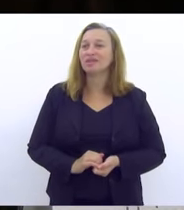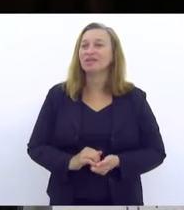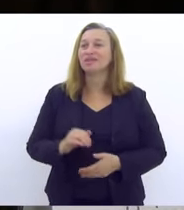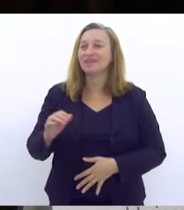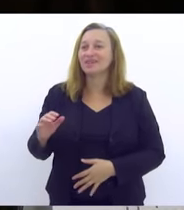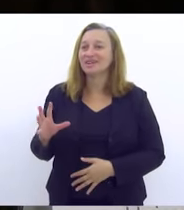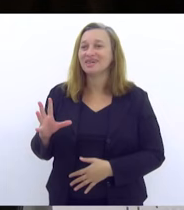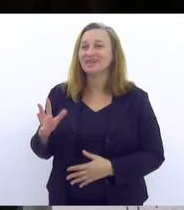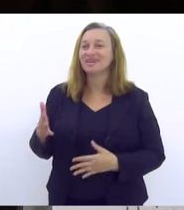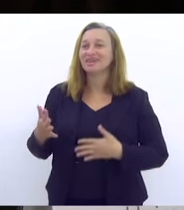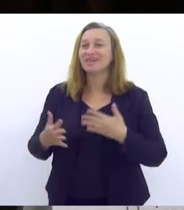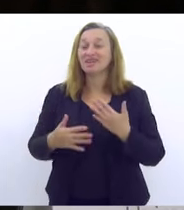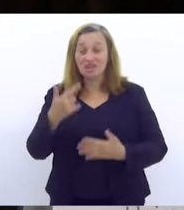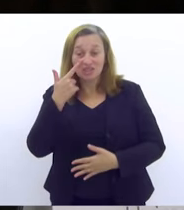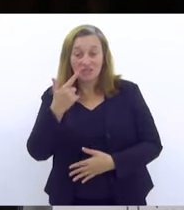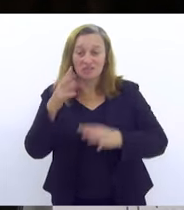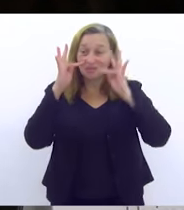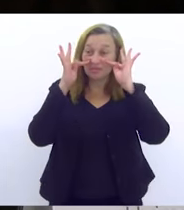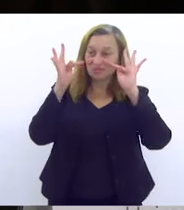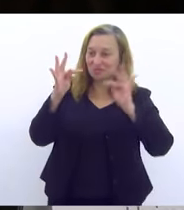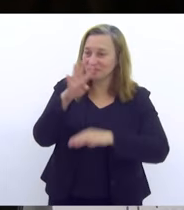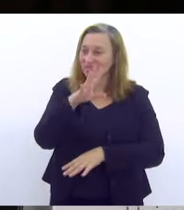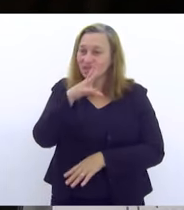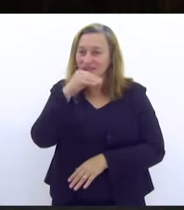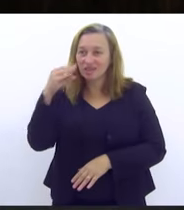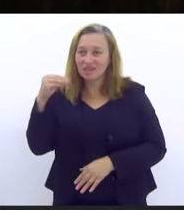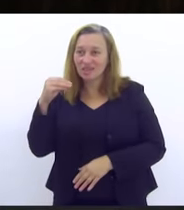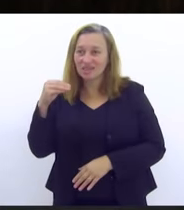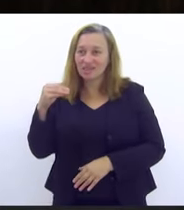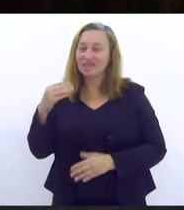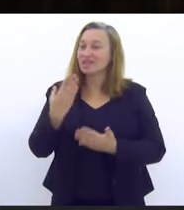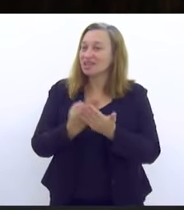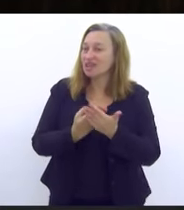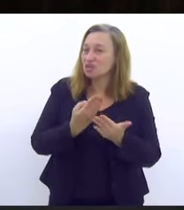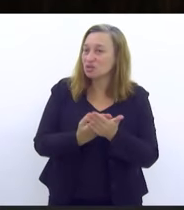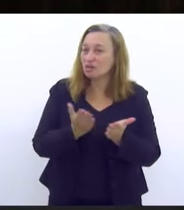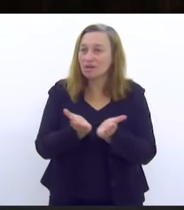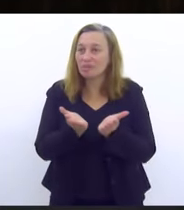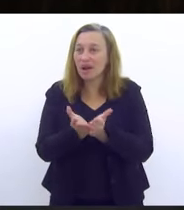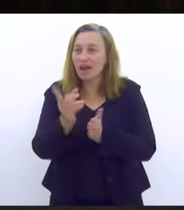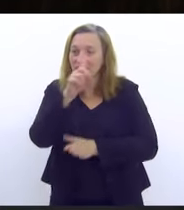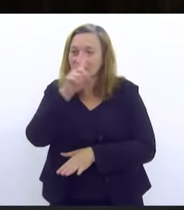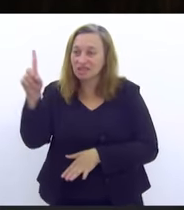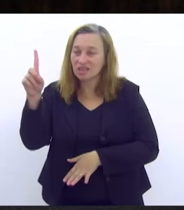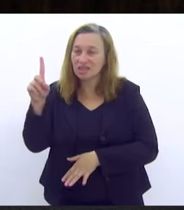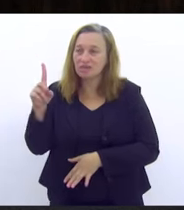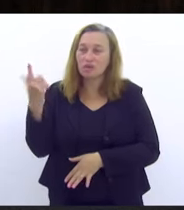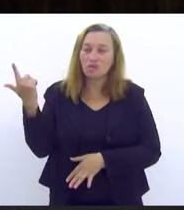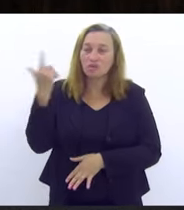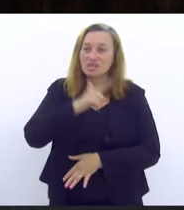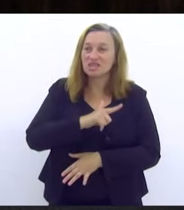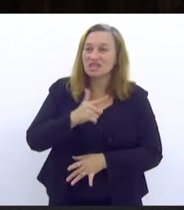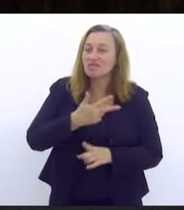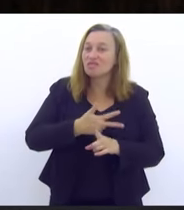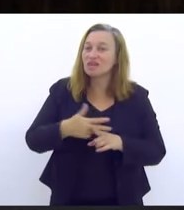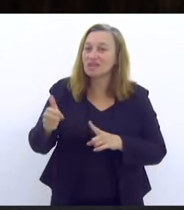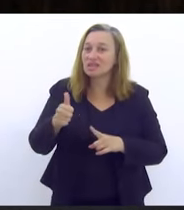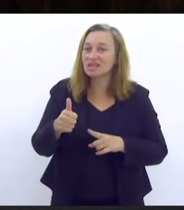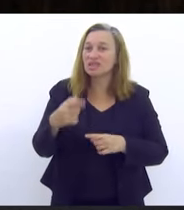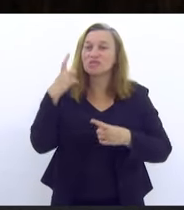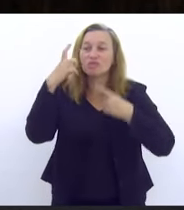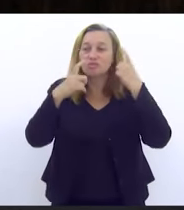tomar o testemunho de um adolescente que na IBI conseguiu vencer os seus traumas